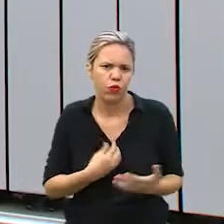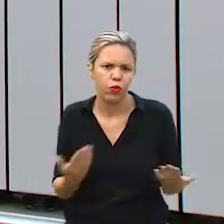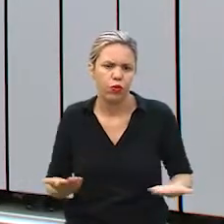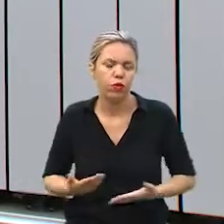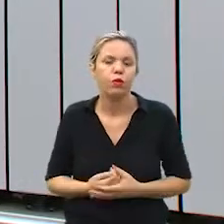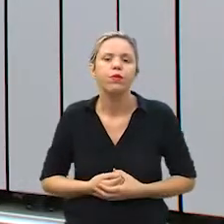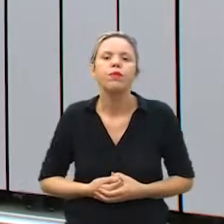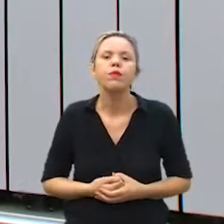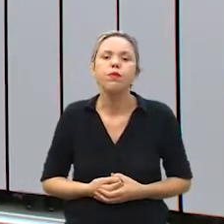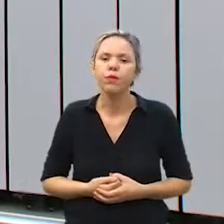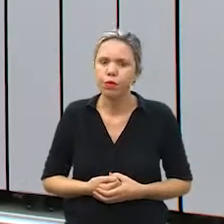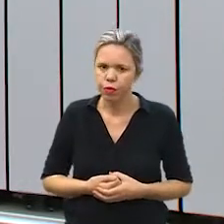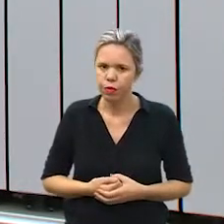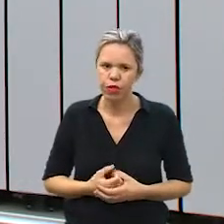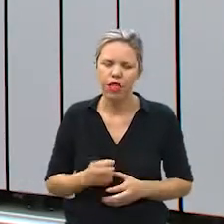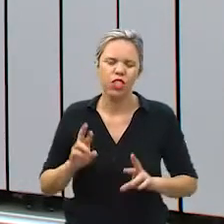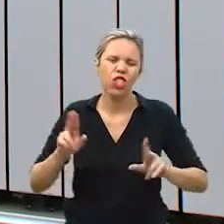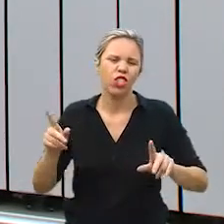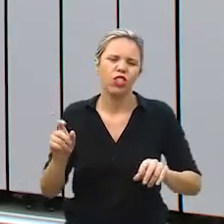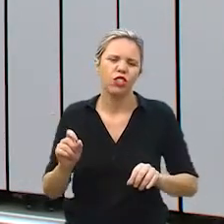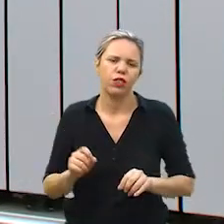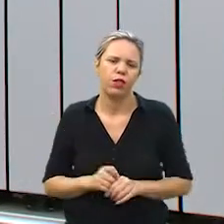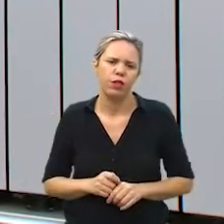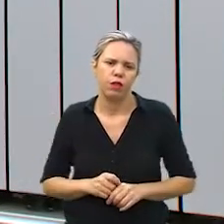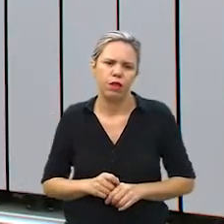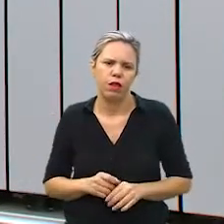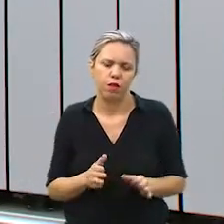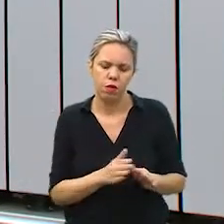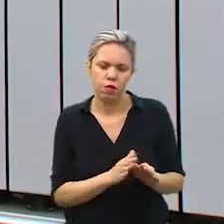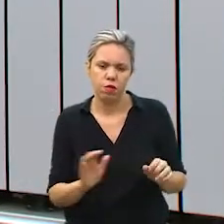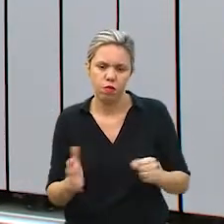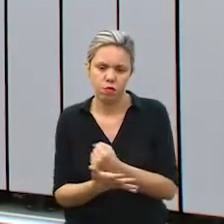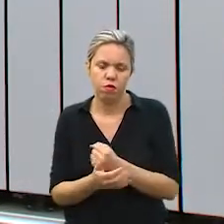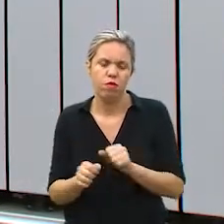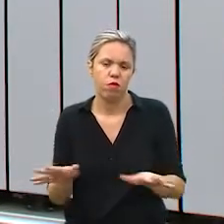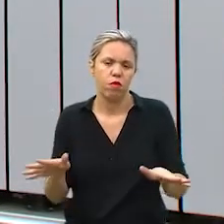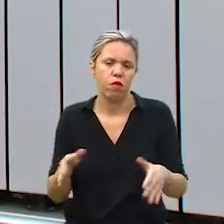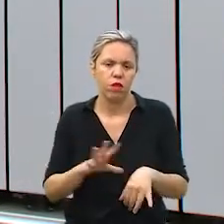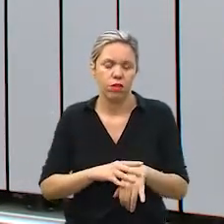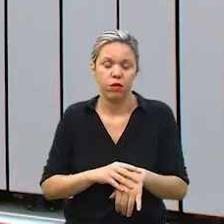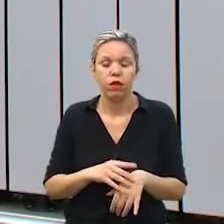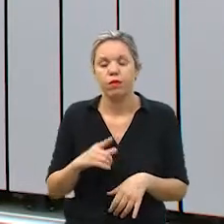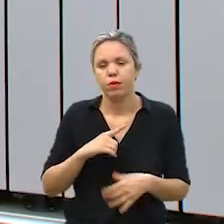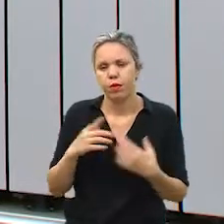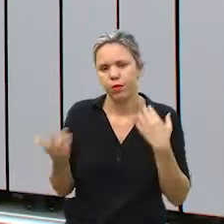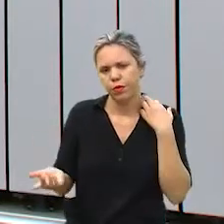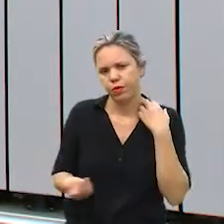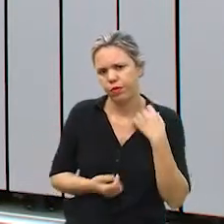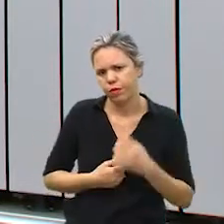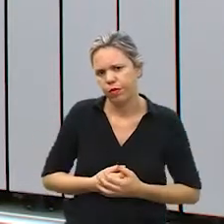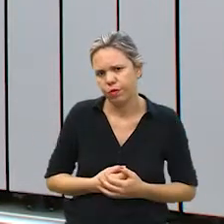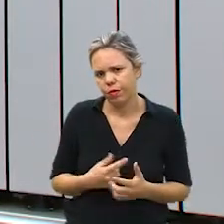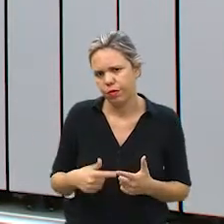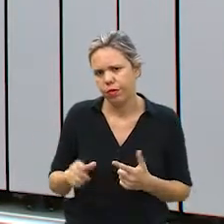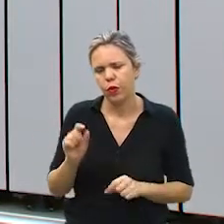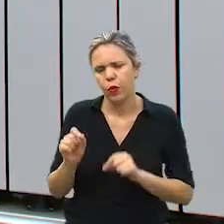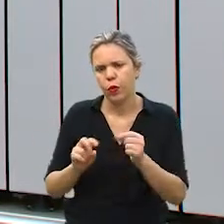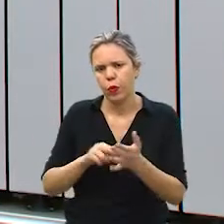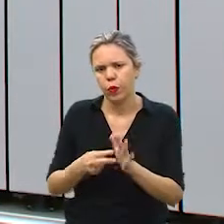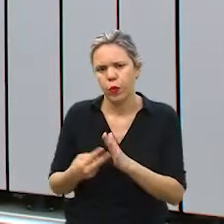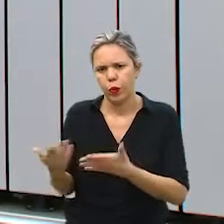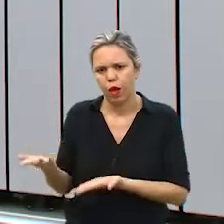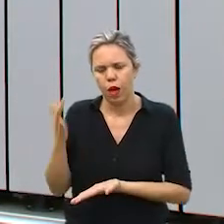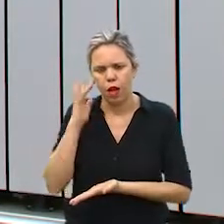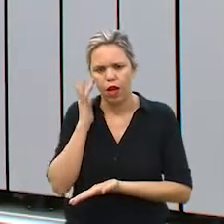que é uma situação atípica, né, dessa pandemia, dessa doença, se ele tem essa situação do que